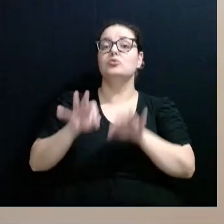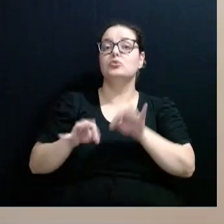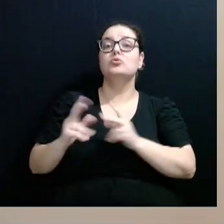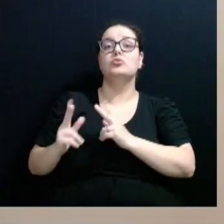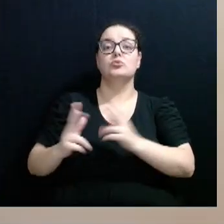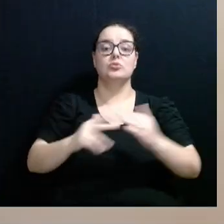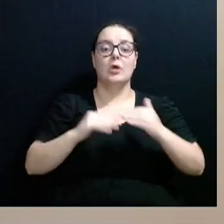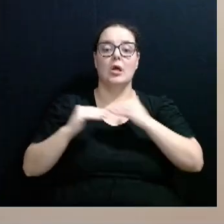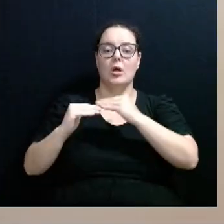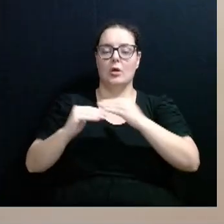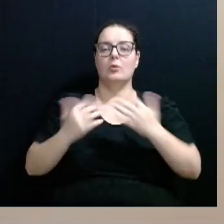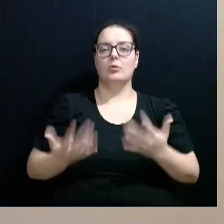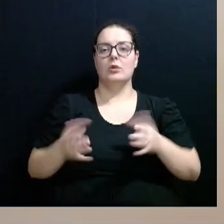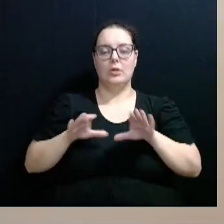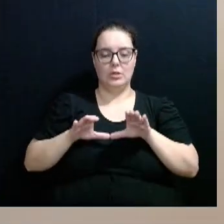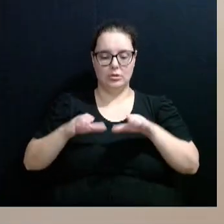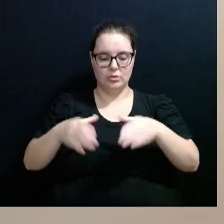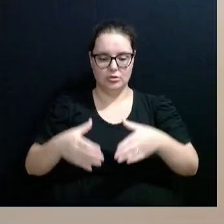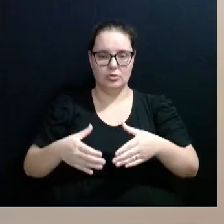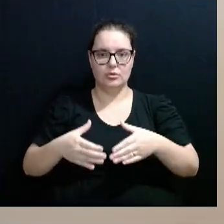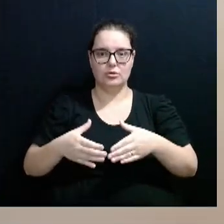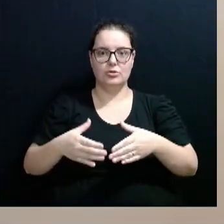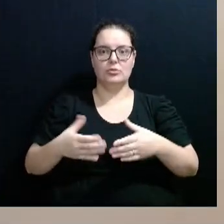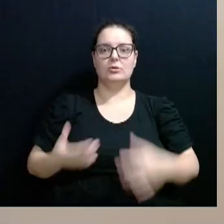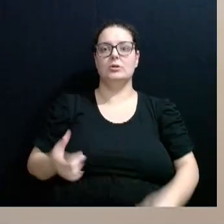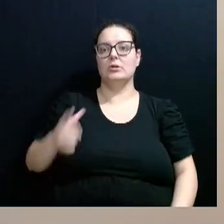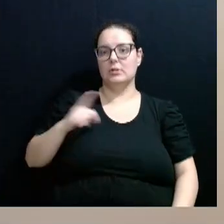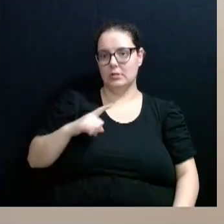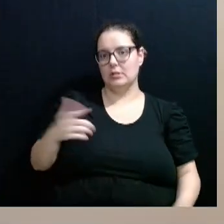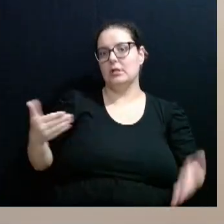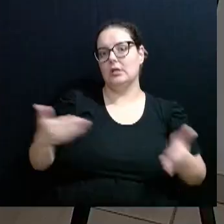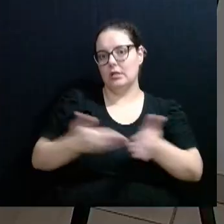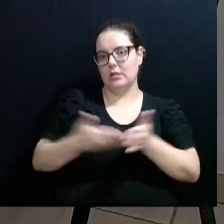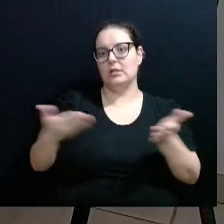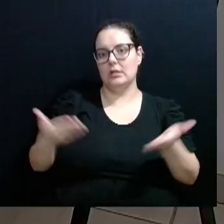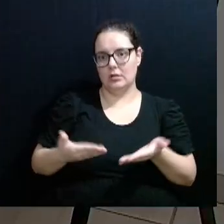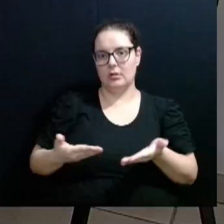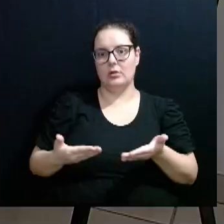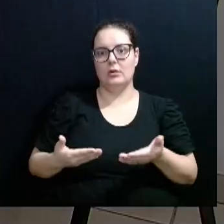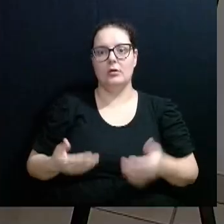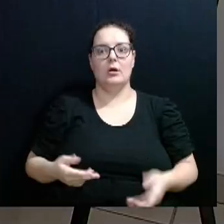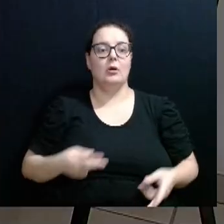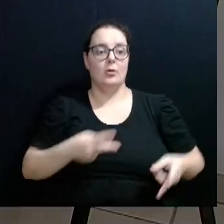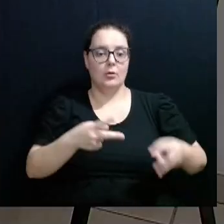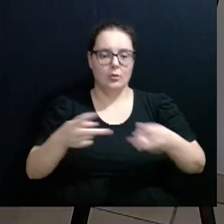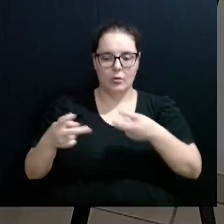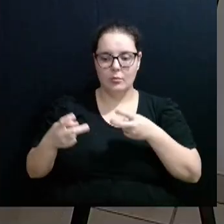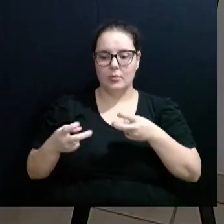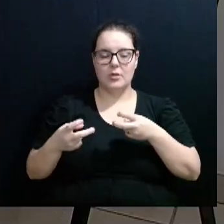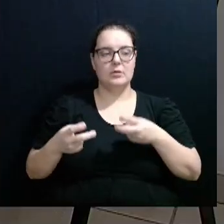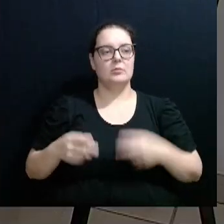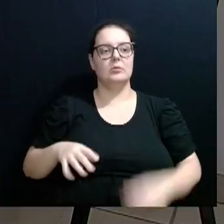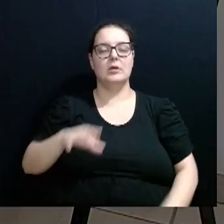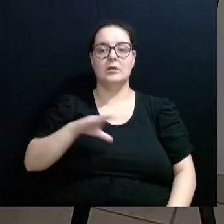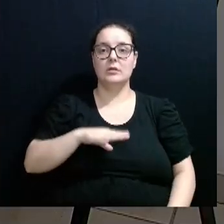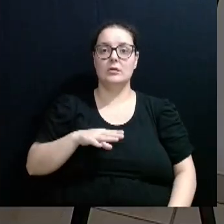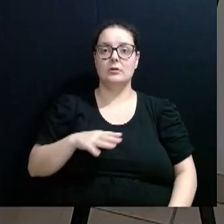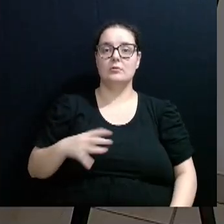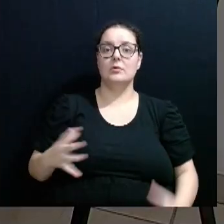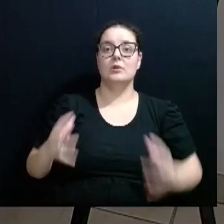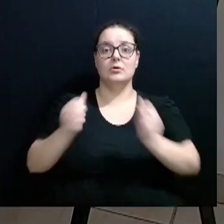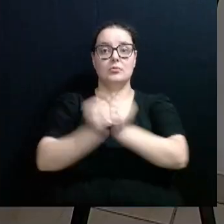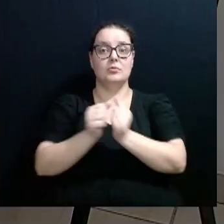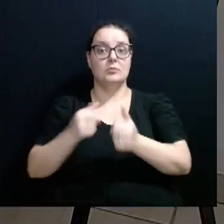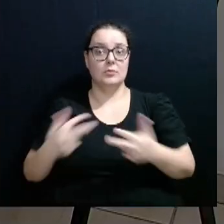esse grupo tinha e tem até hoje ao ver a cidade, por serem urbanistas, e juntando essas duas coisas, nós temos os